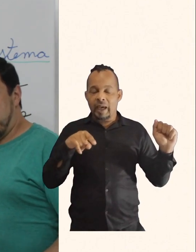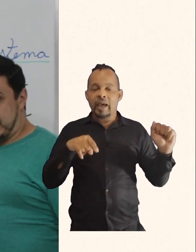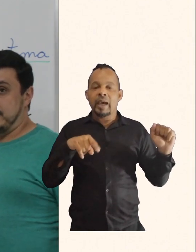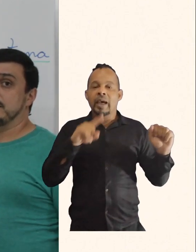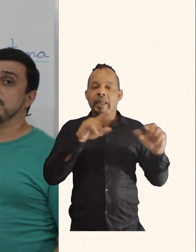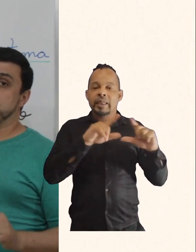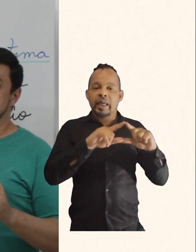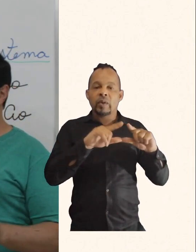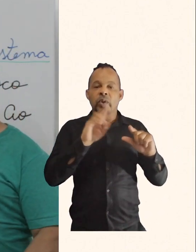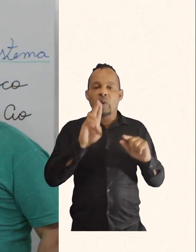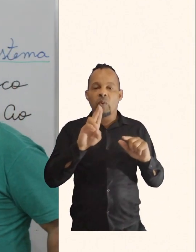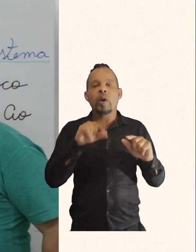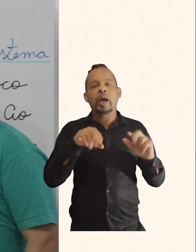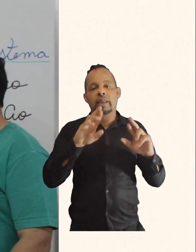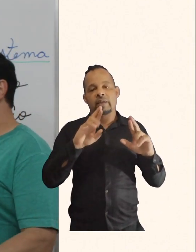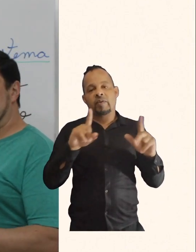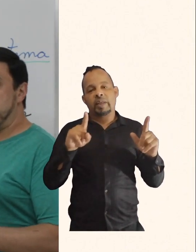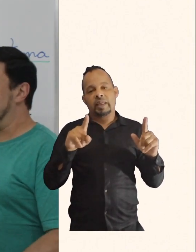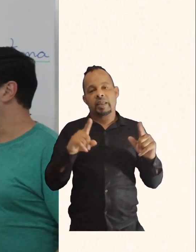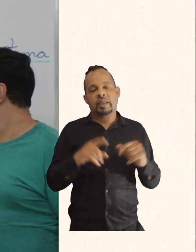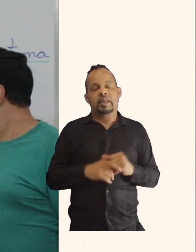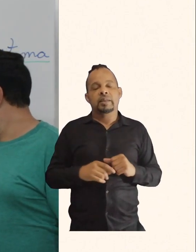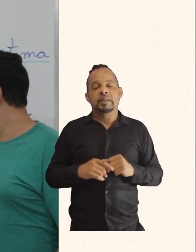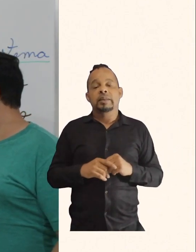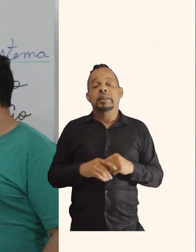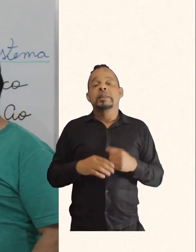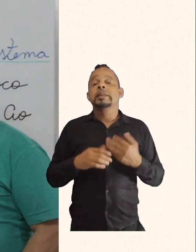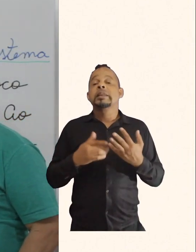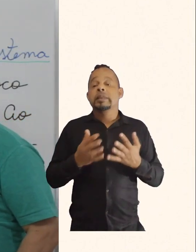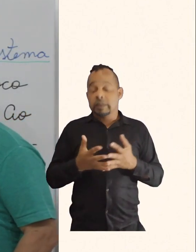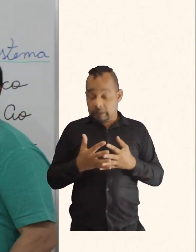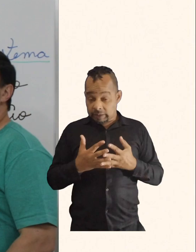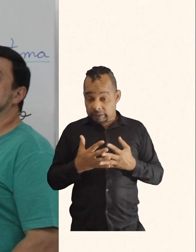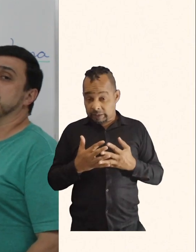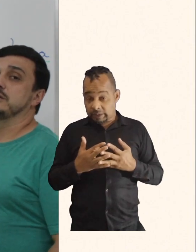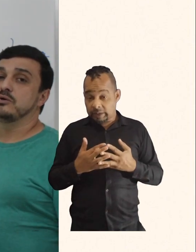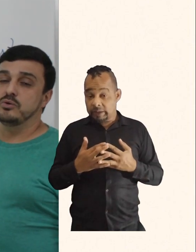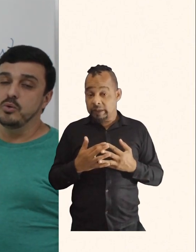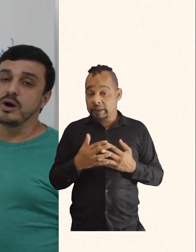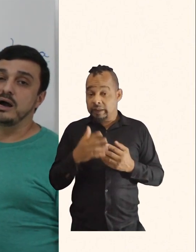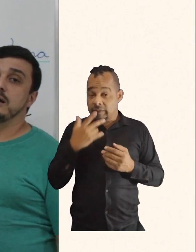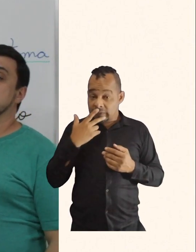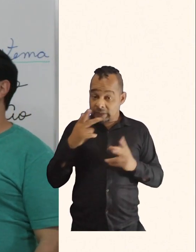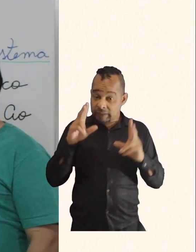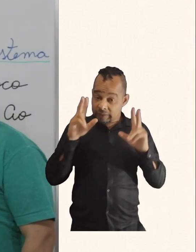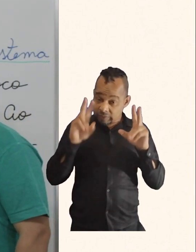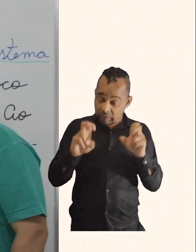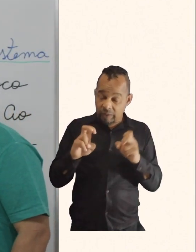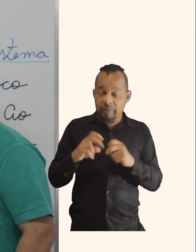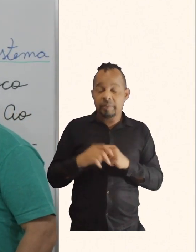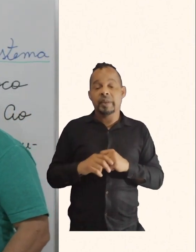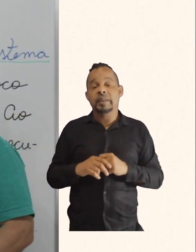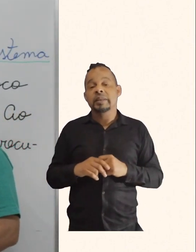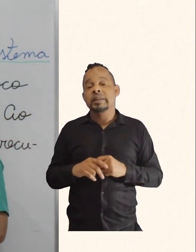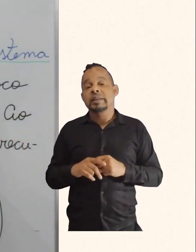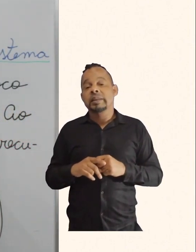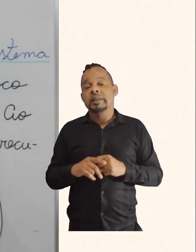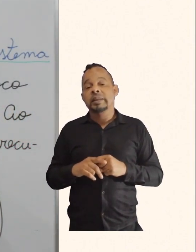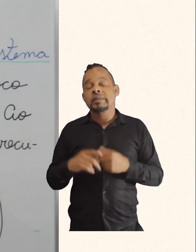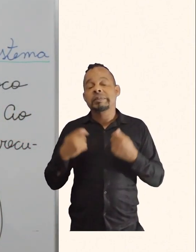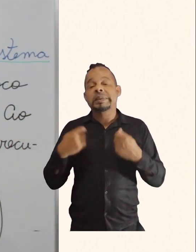o B. Bacana? Muito bem. Para falar um pouco mais de o A e o B,